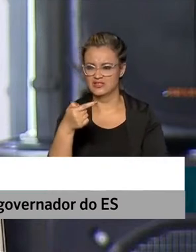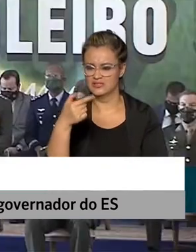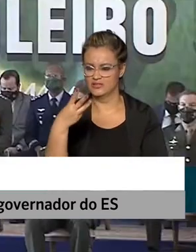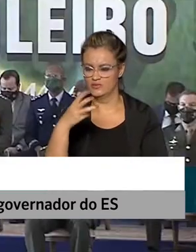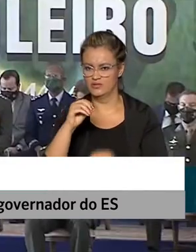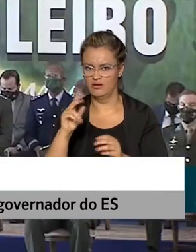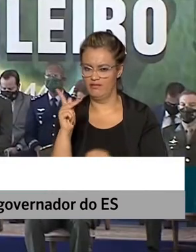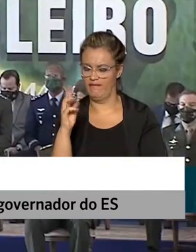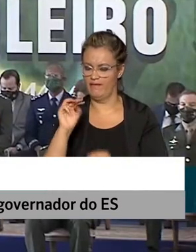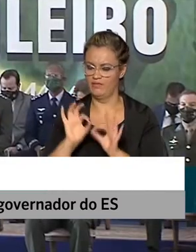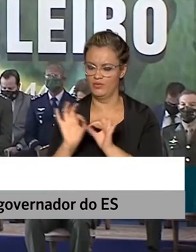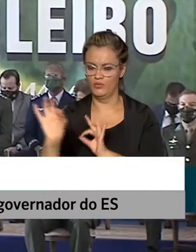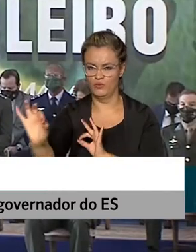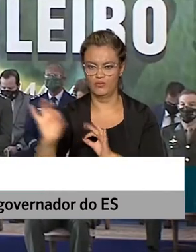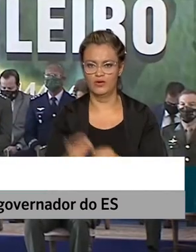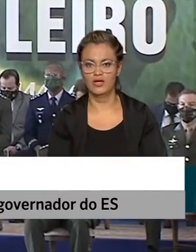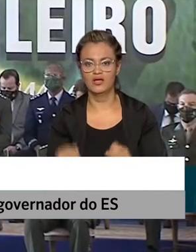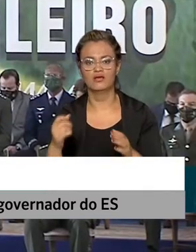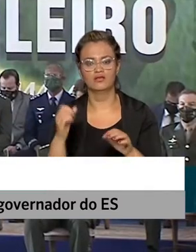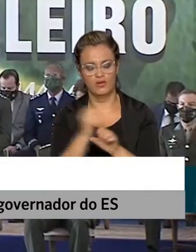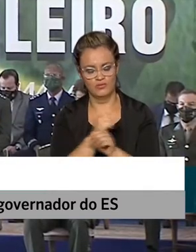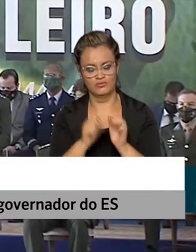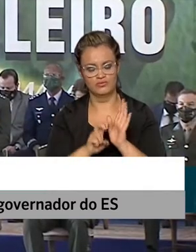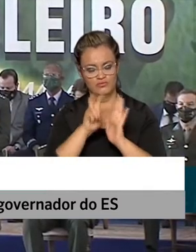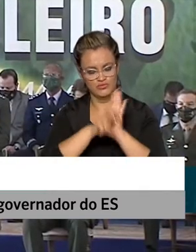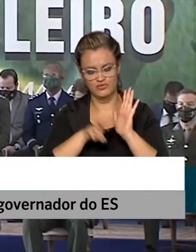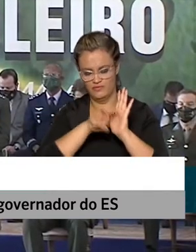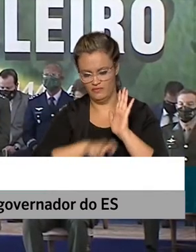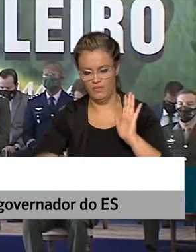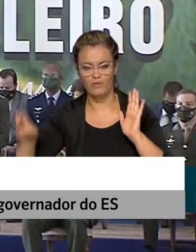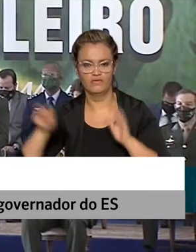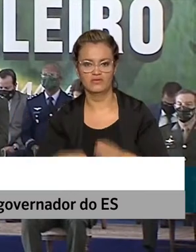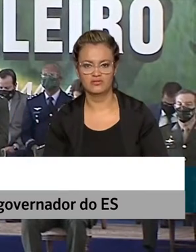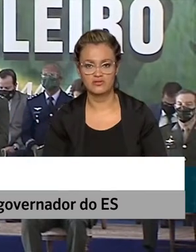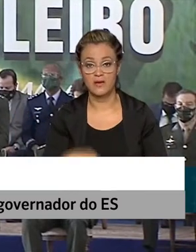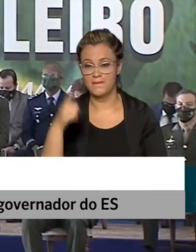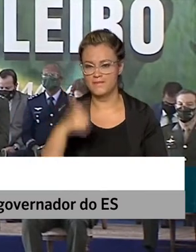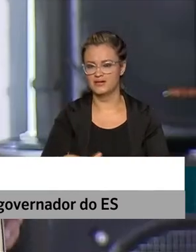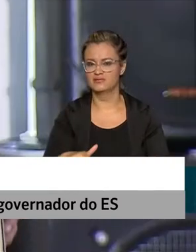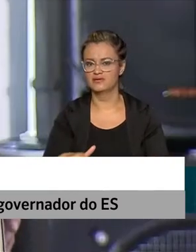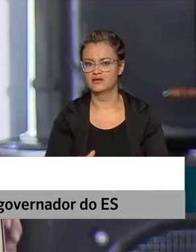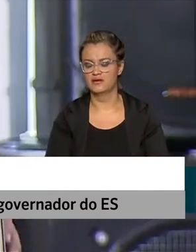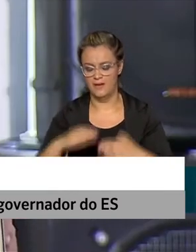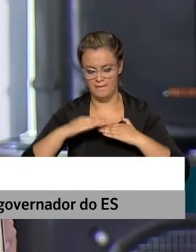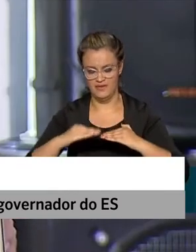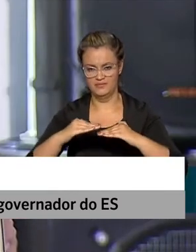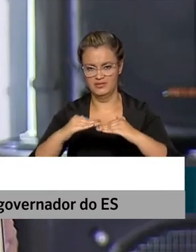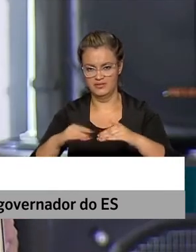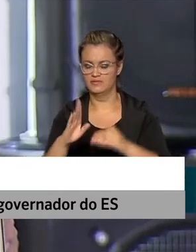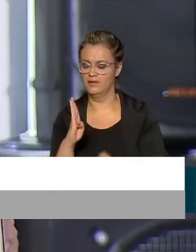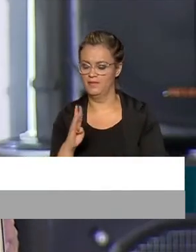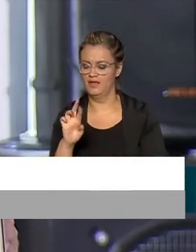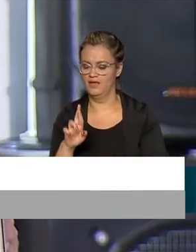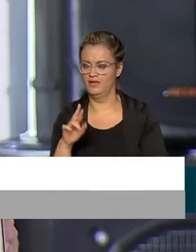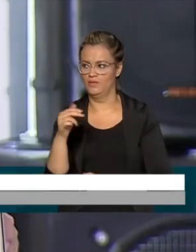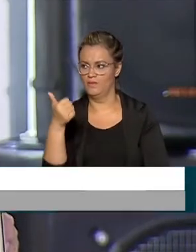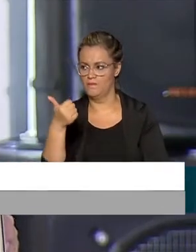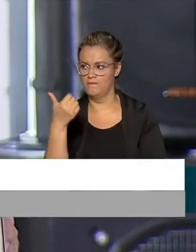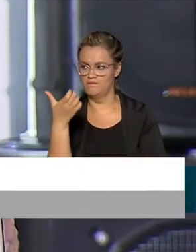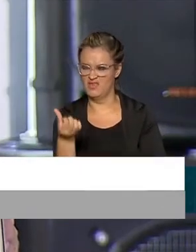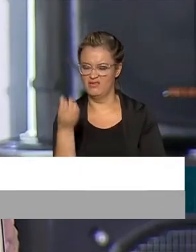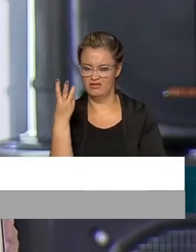quilômetros, e de implantação de ferrovias. Nesse contexto, destacam-se a pavimentação da BR-163 no